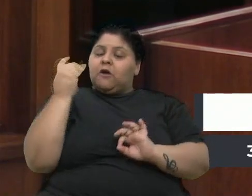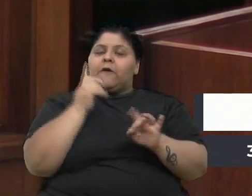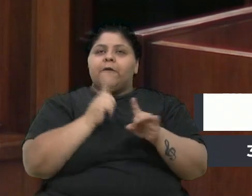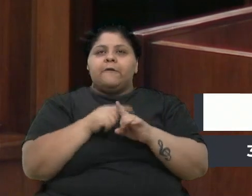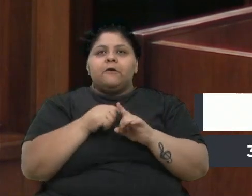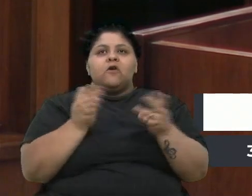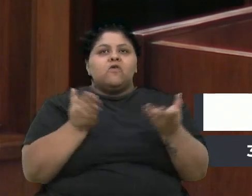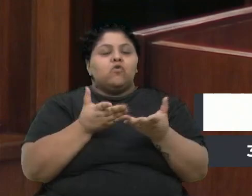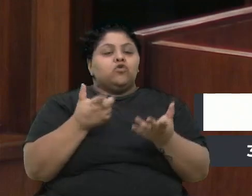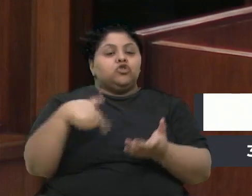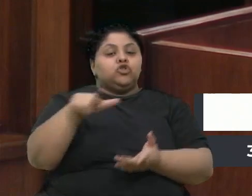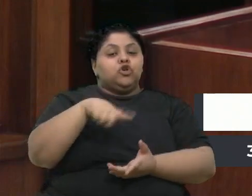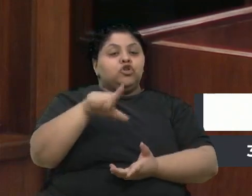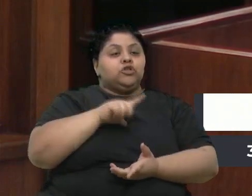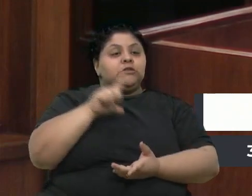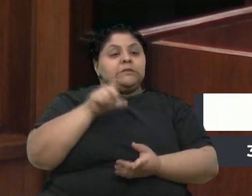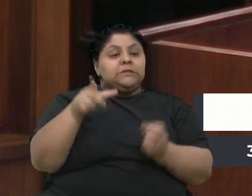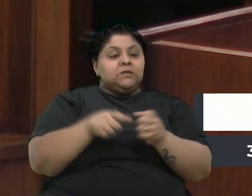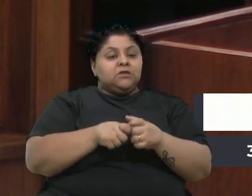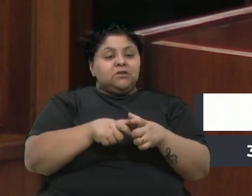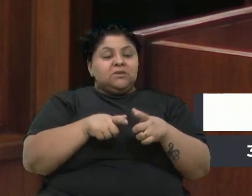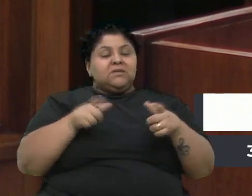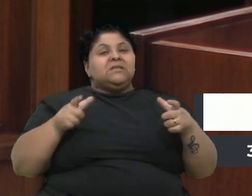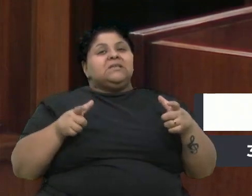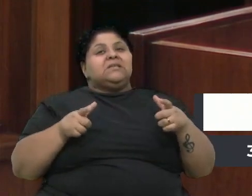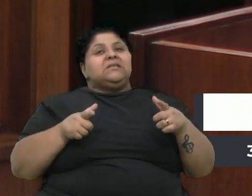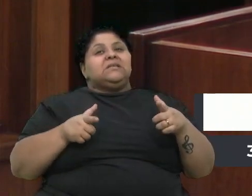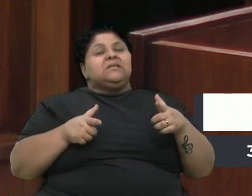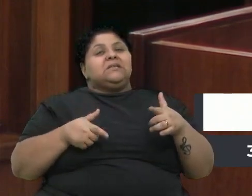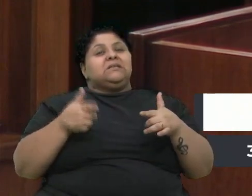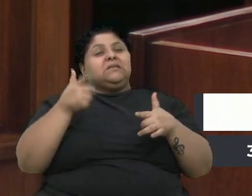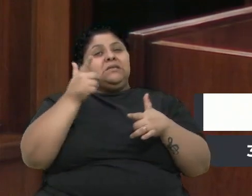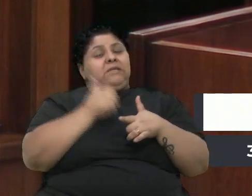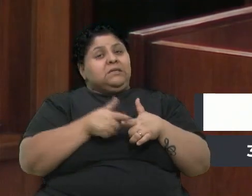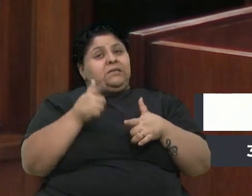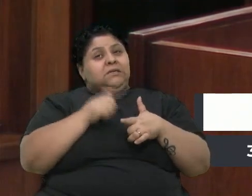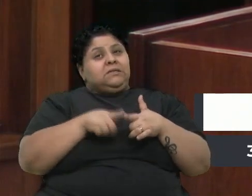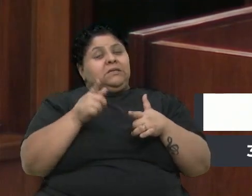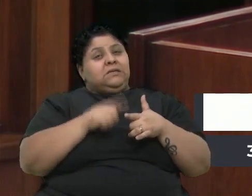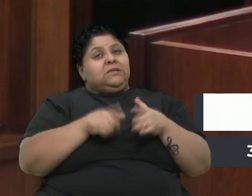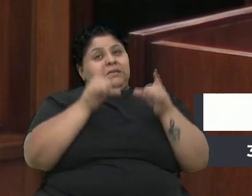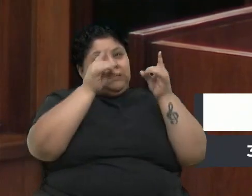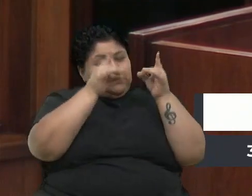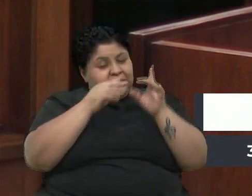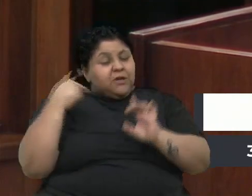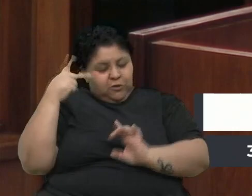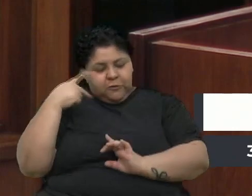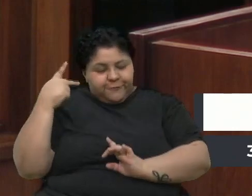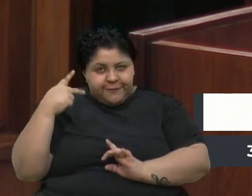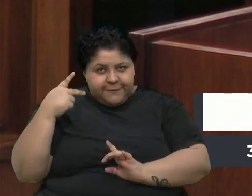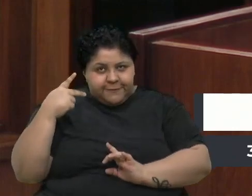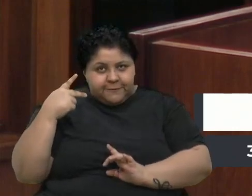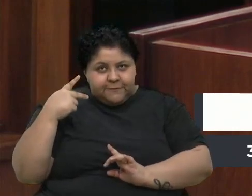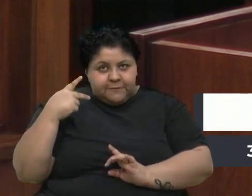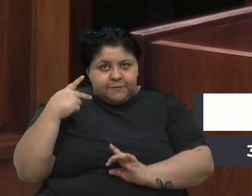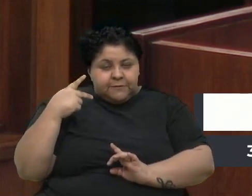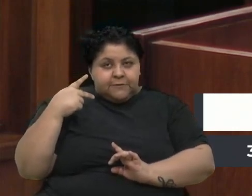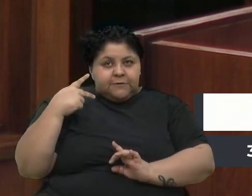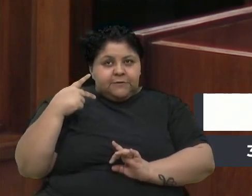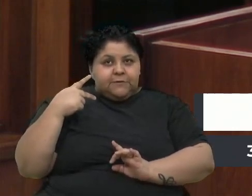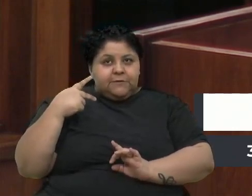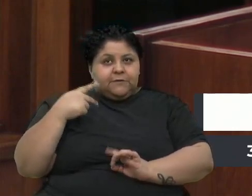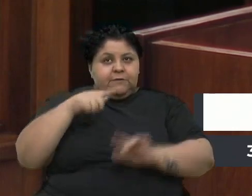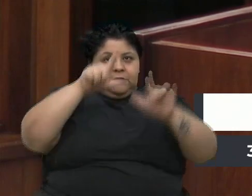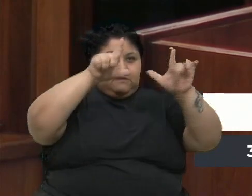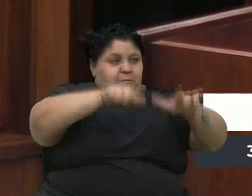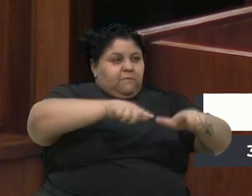hoje nós temos uma grande queixa, né, especialmente os vereadores que são, né, que circulam no interior de Caxias do